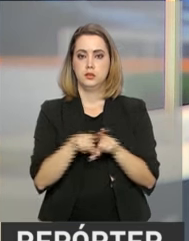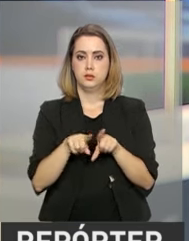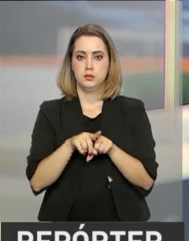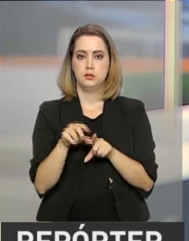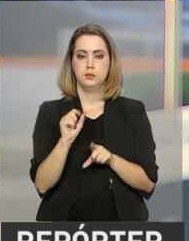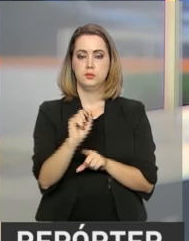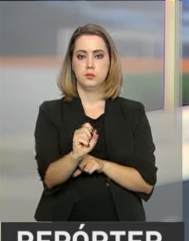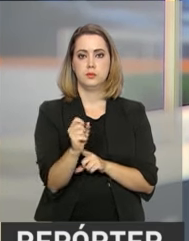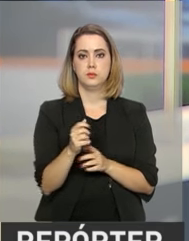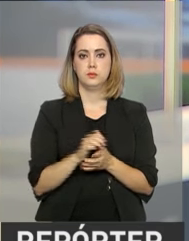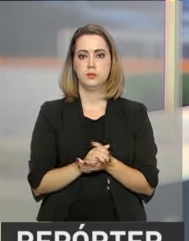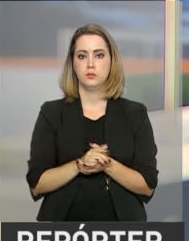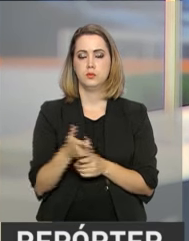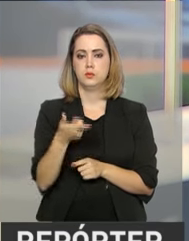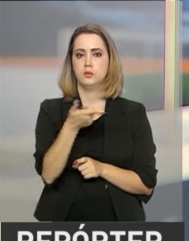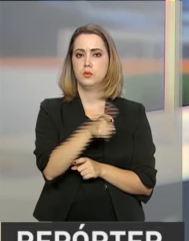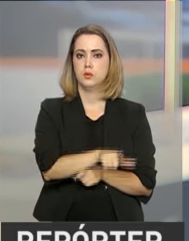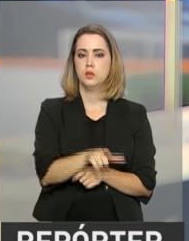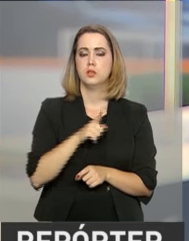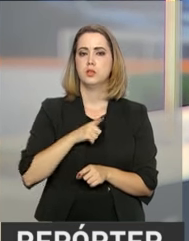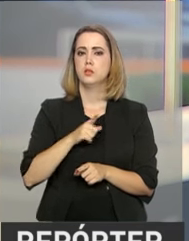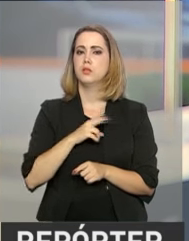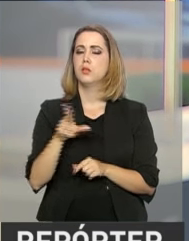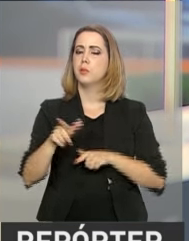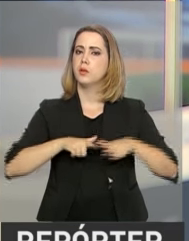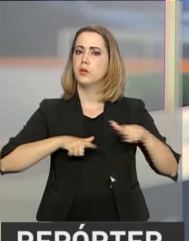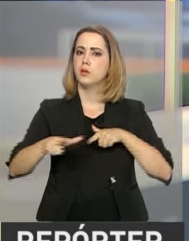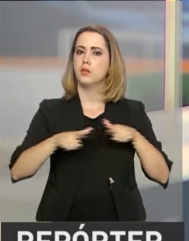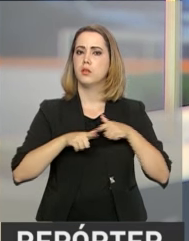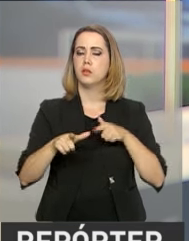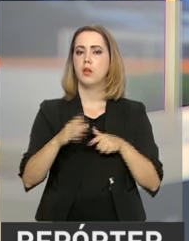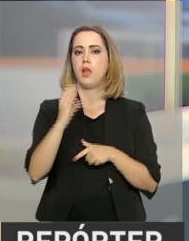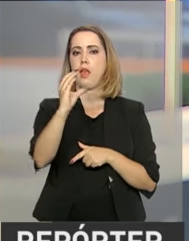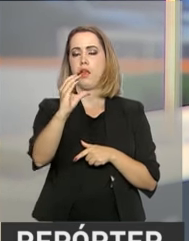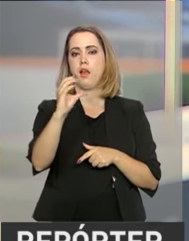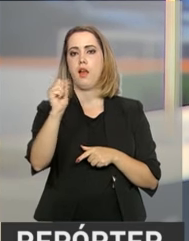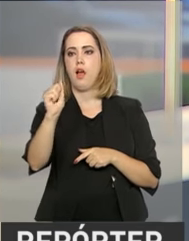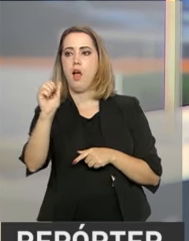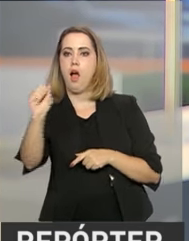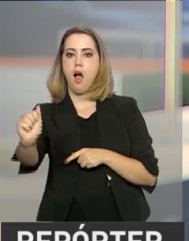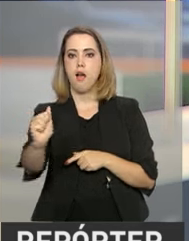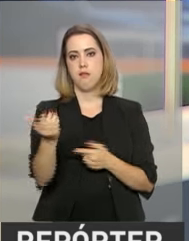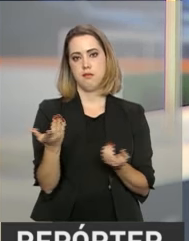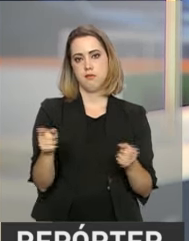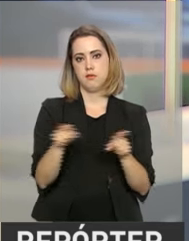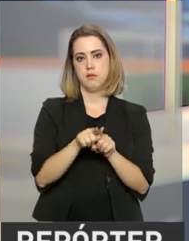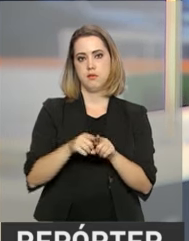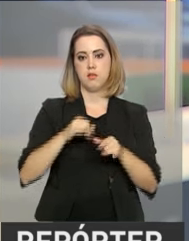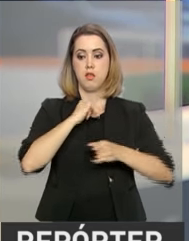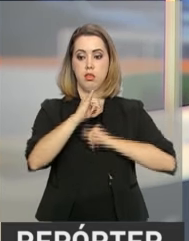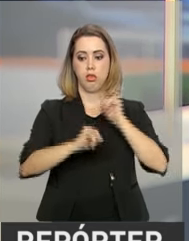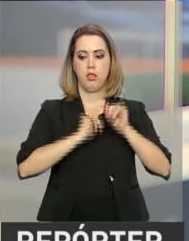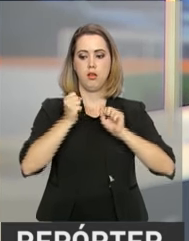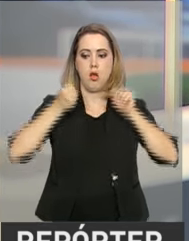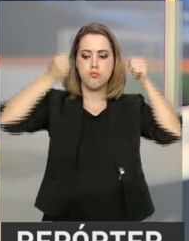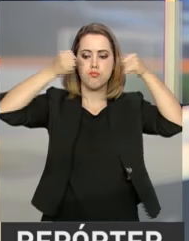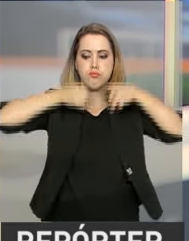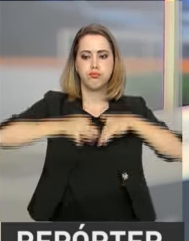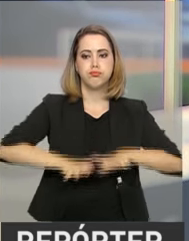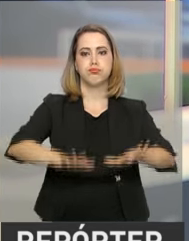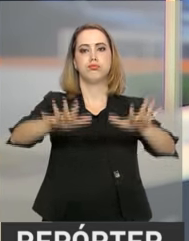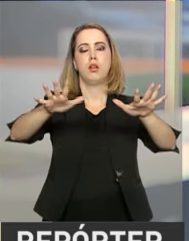também a uma outra carga útil que é em banda kaa que é pra massificação da banda larga no no país Então são